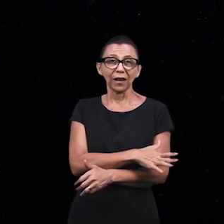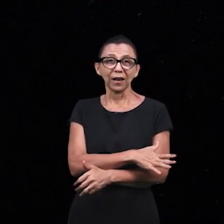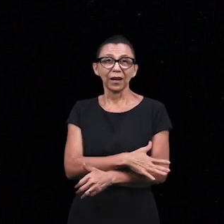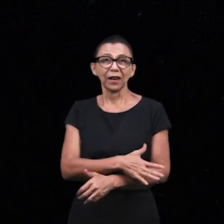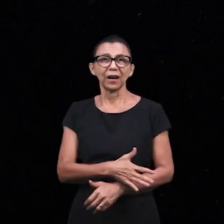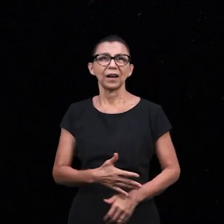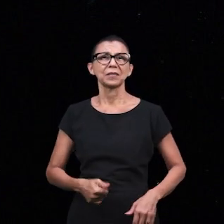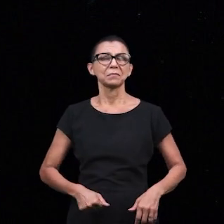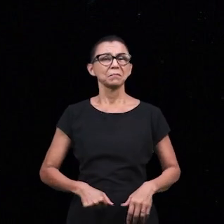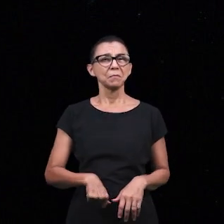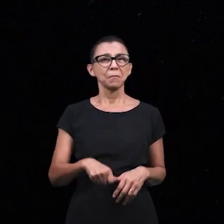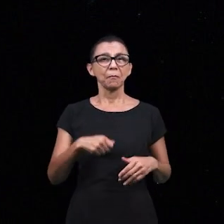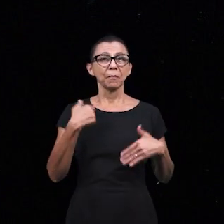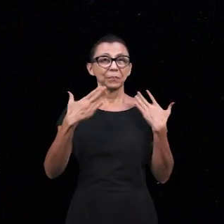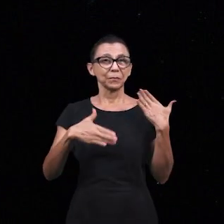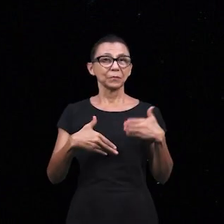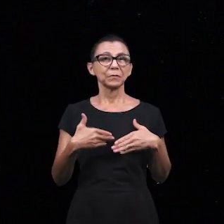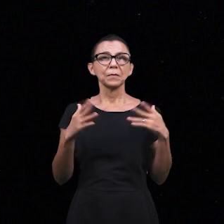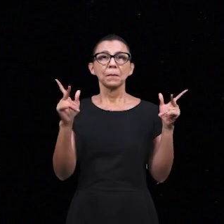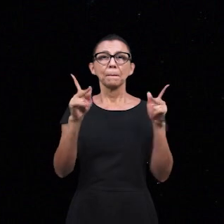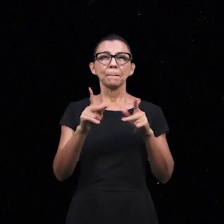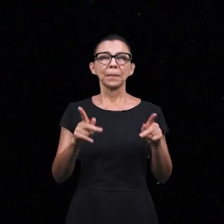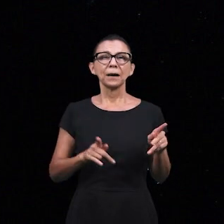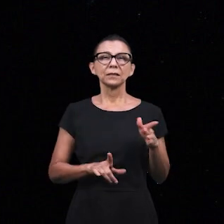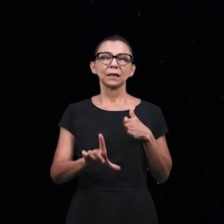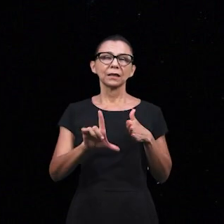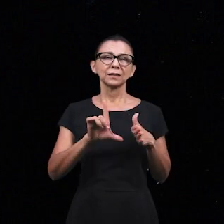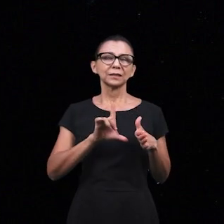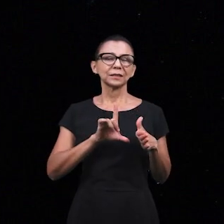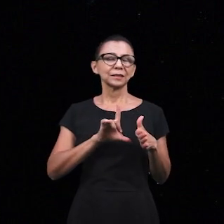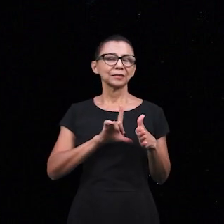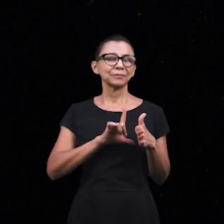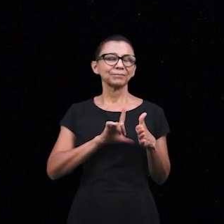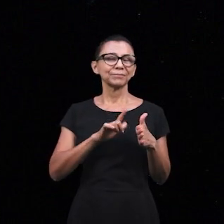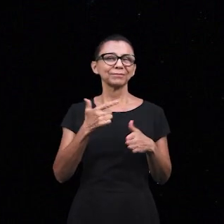paz nem alegria, até que o